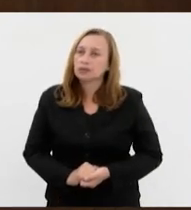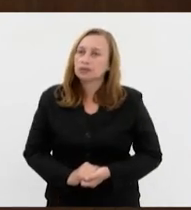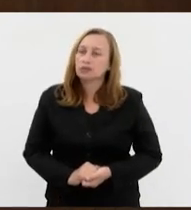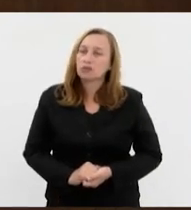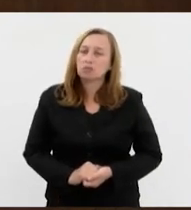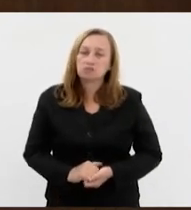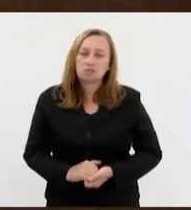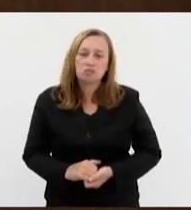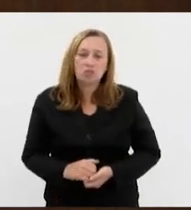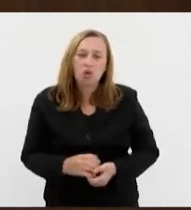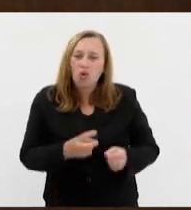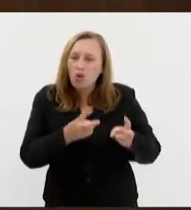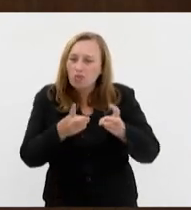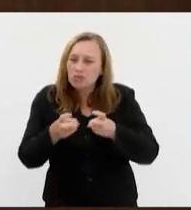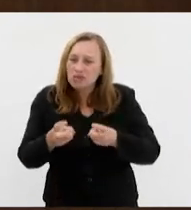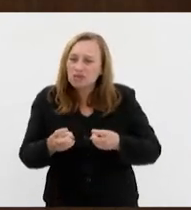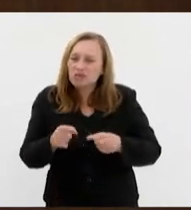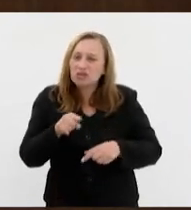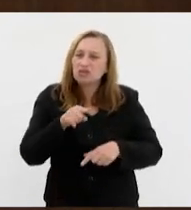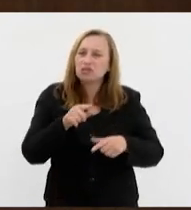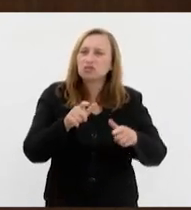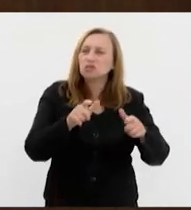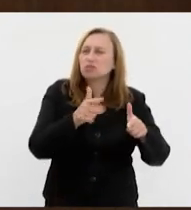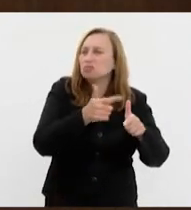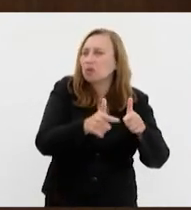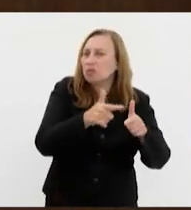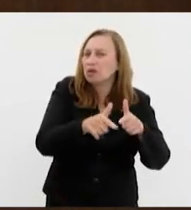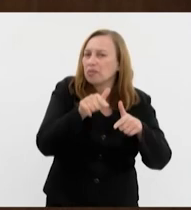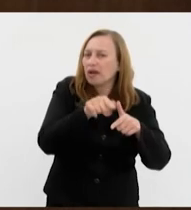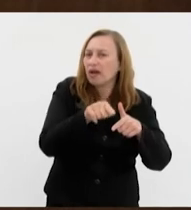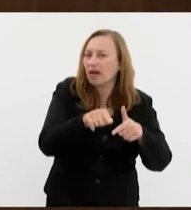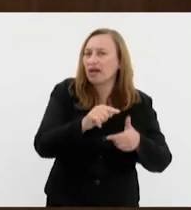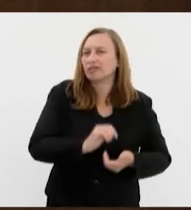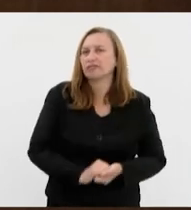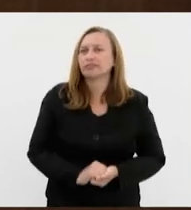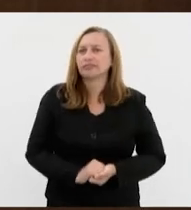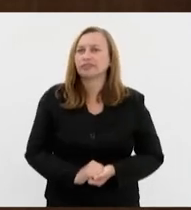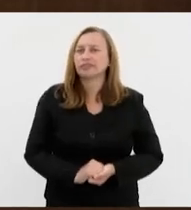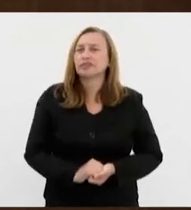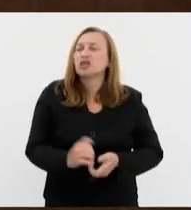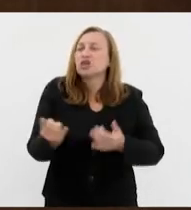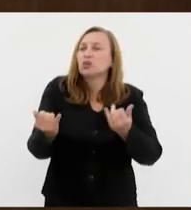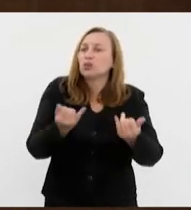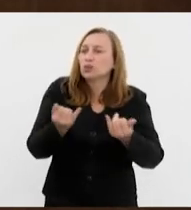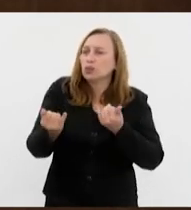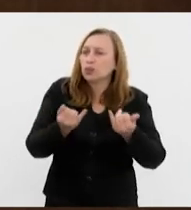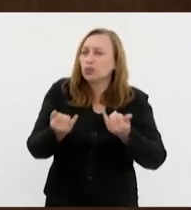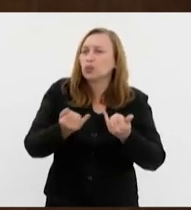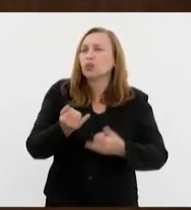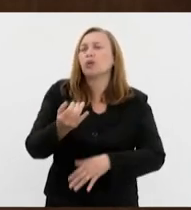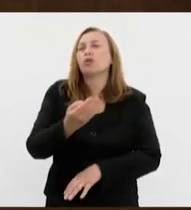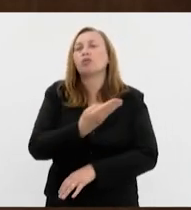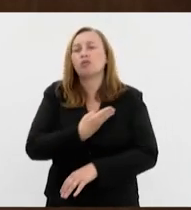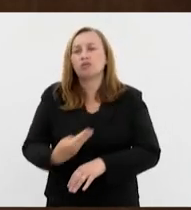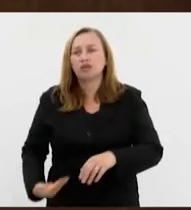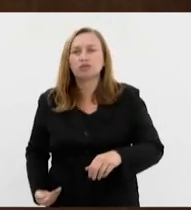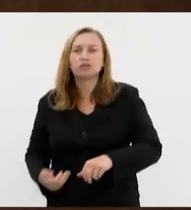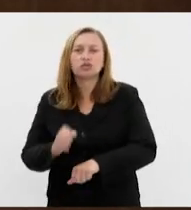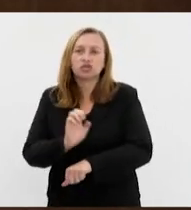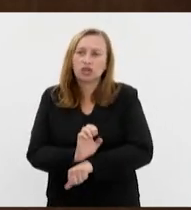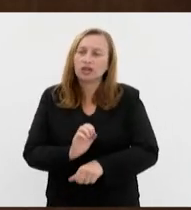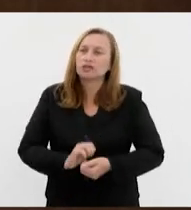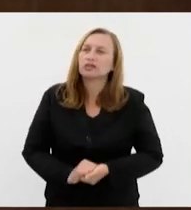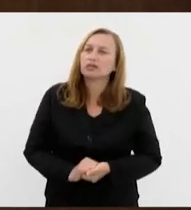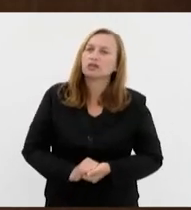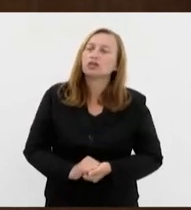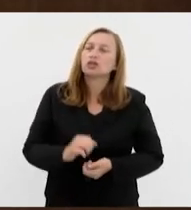verificando lá a situação e trazendo, de alguma forma, informações ao governo do Estado, tanto em